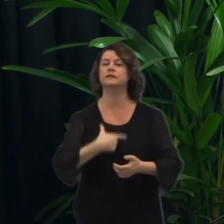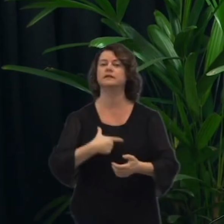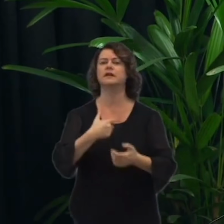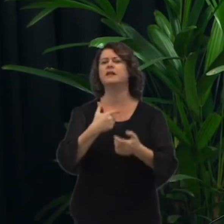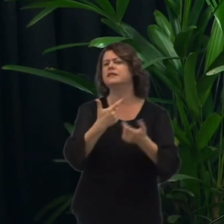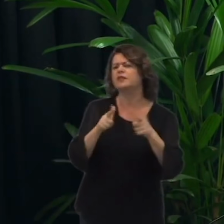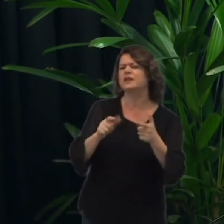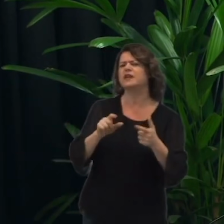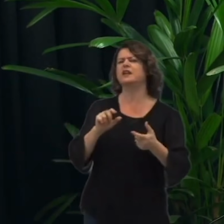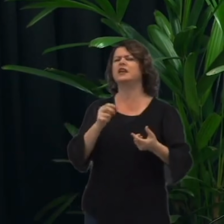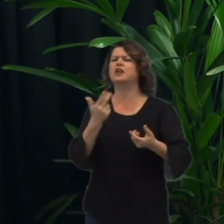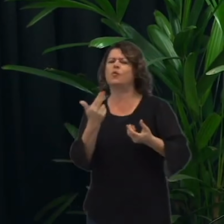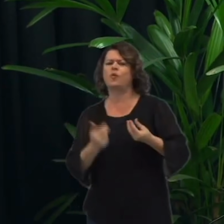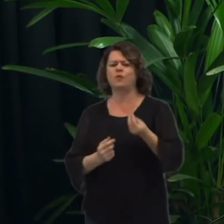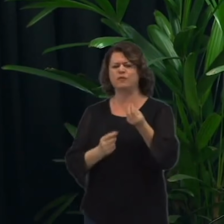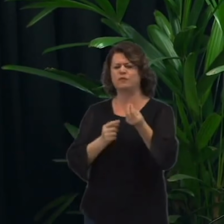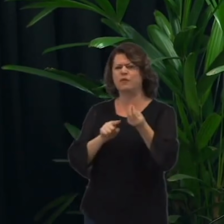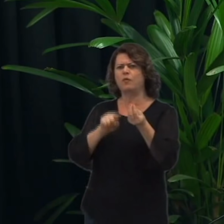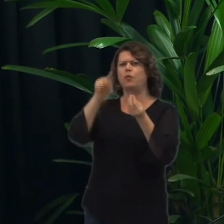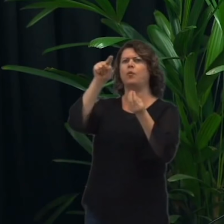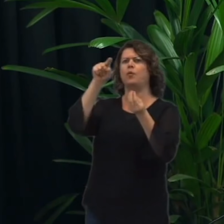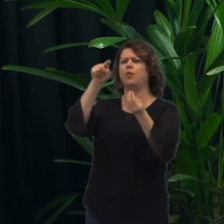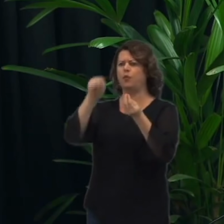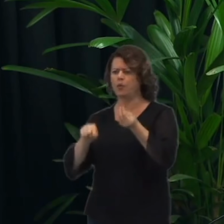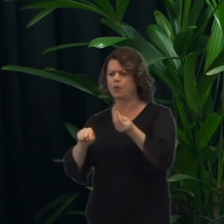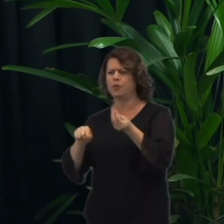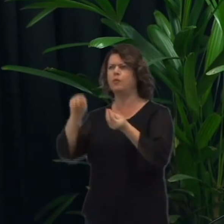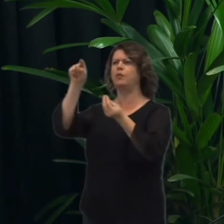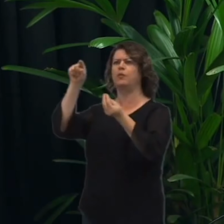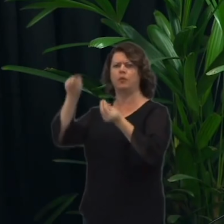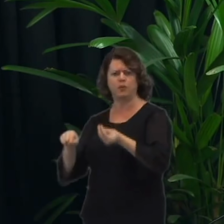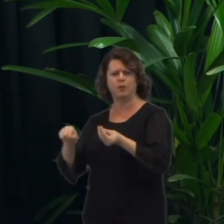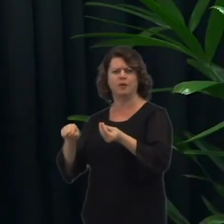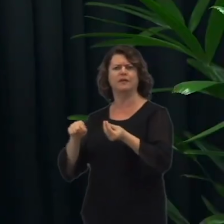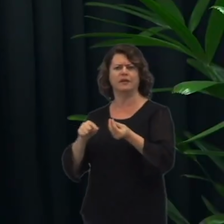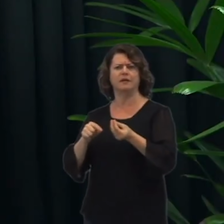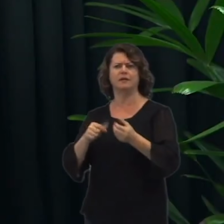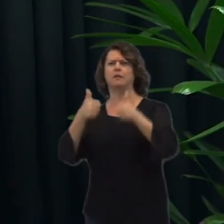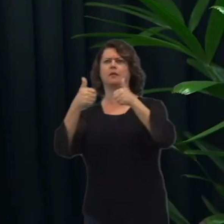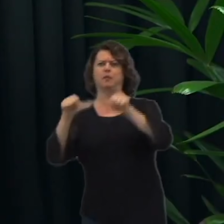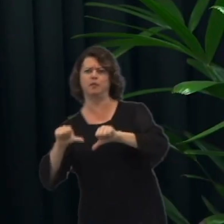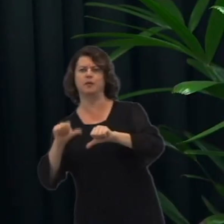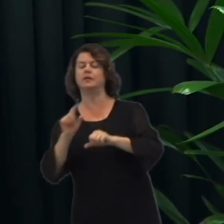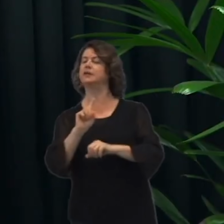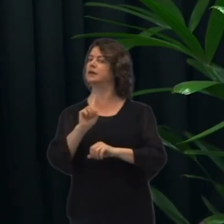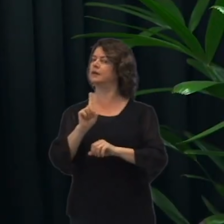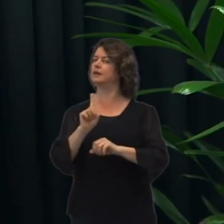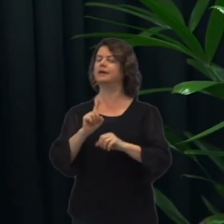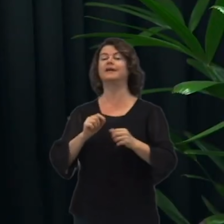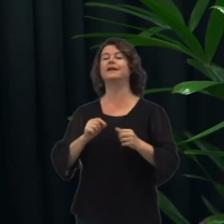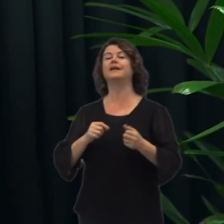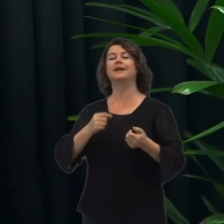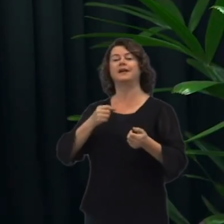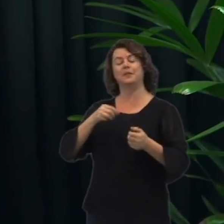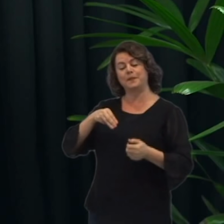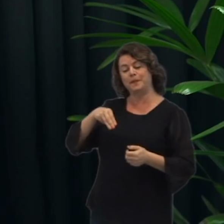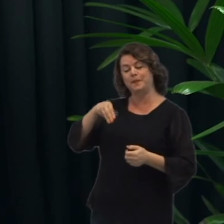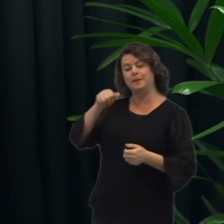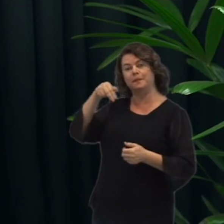uma pessoa que não tem altos e baixos nas suas emoções. Ser manso é uma pessoa